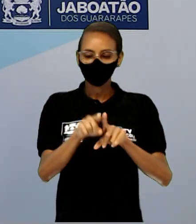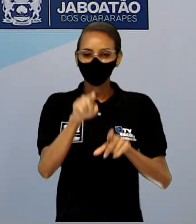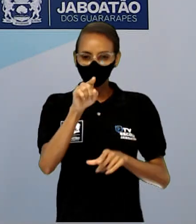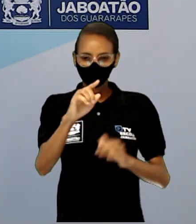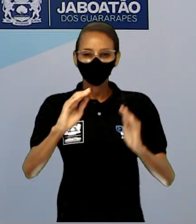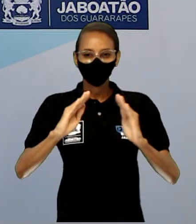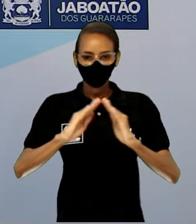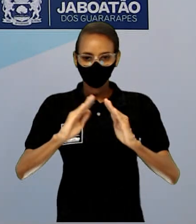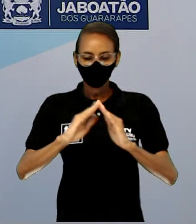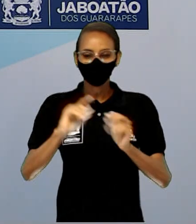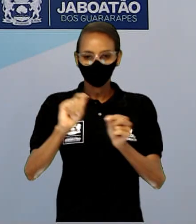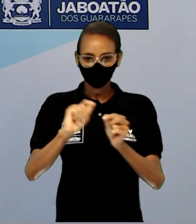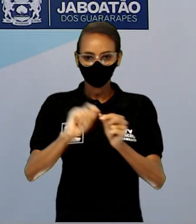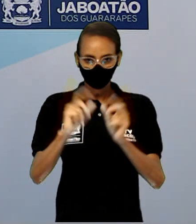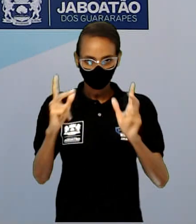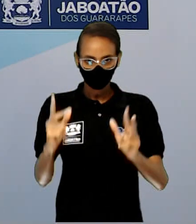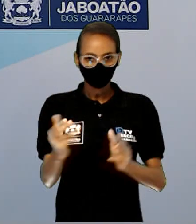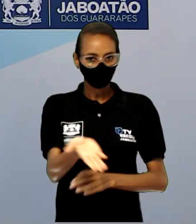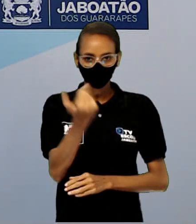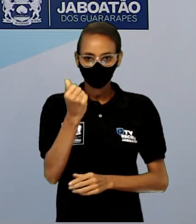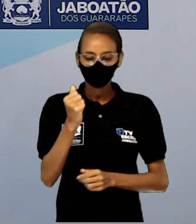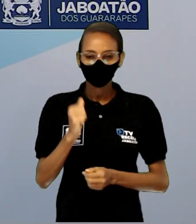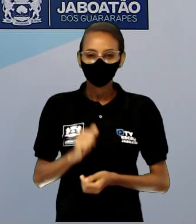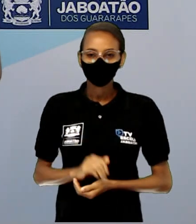que a gente vai estar propondo aqui, tá certo? Vamos lá.